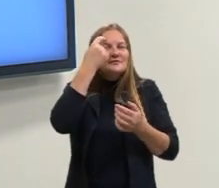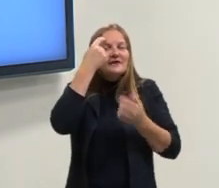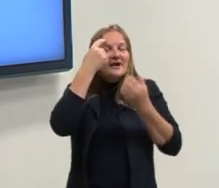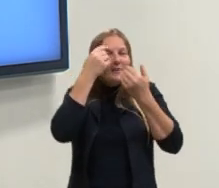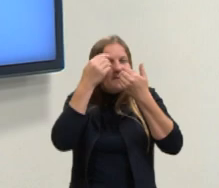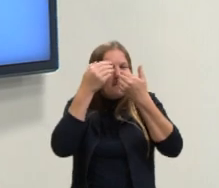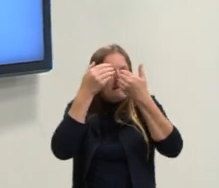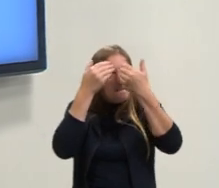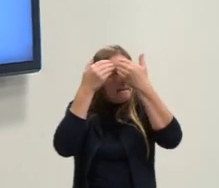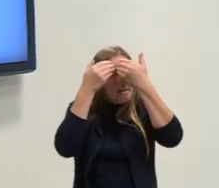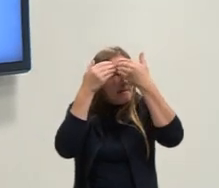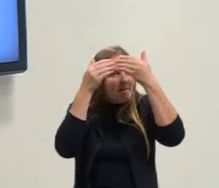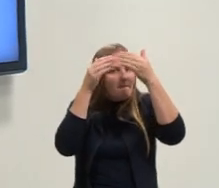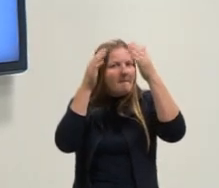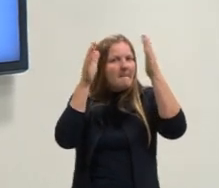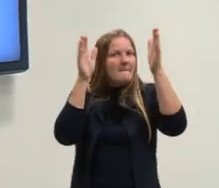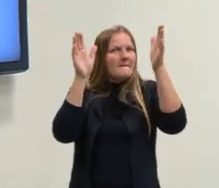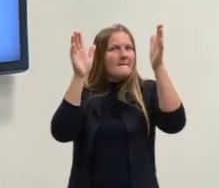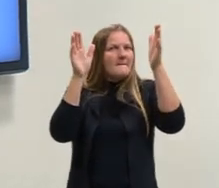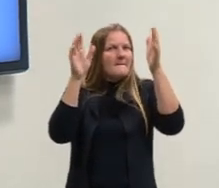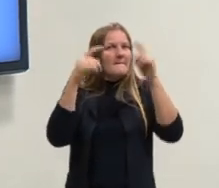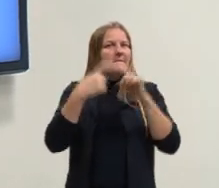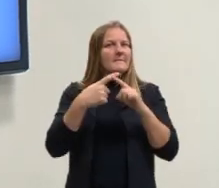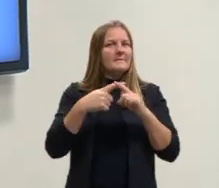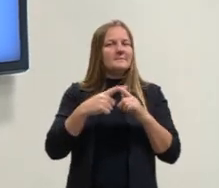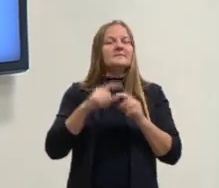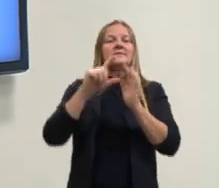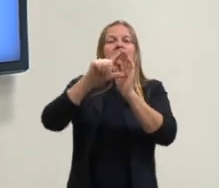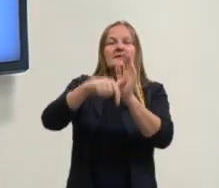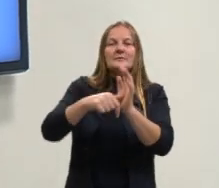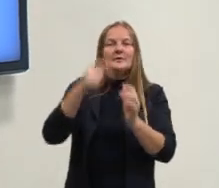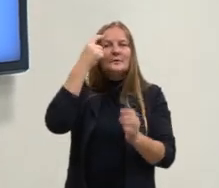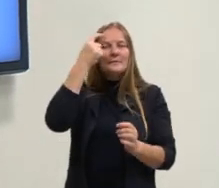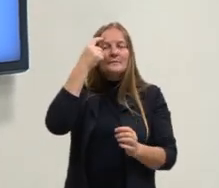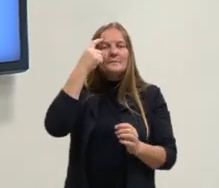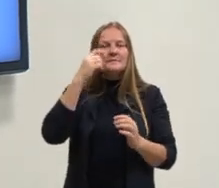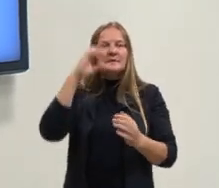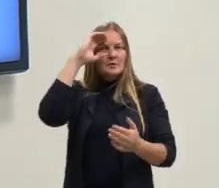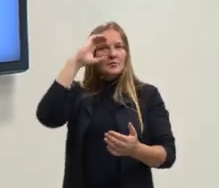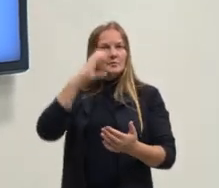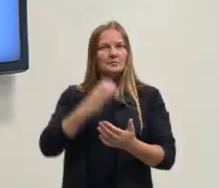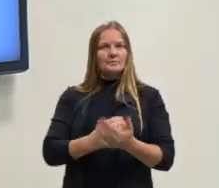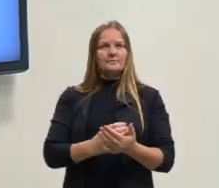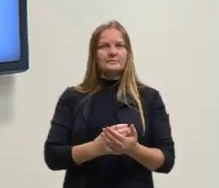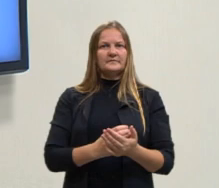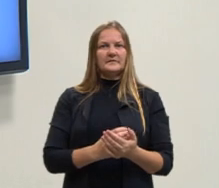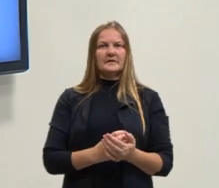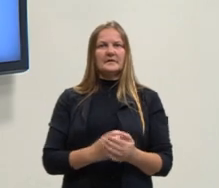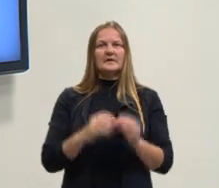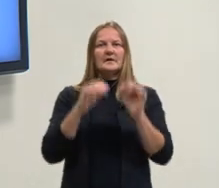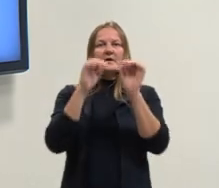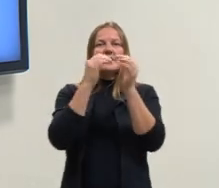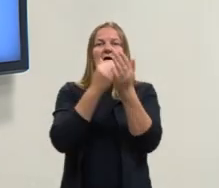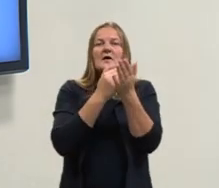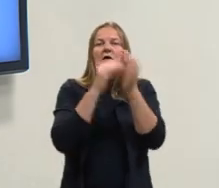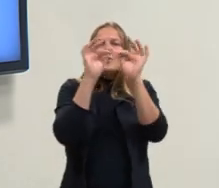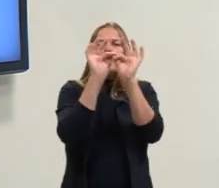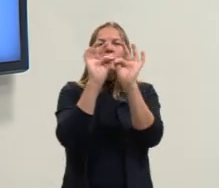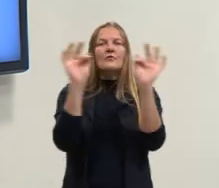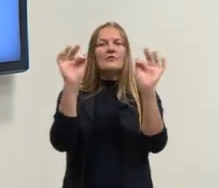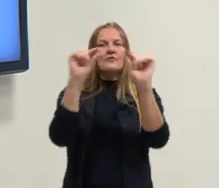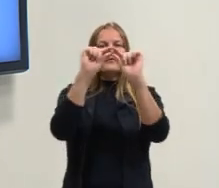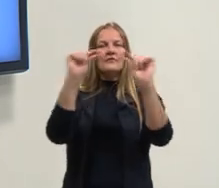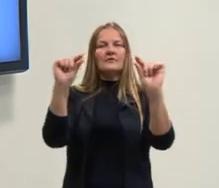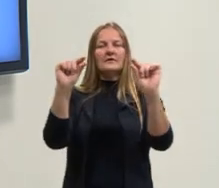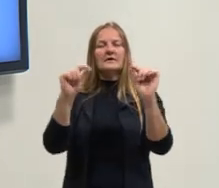né Aí eu preciso lá daquela de pensar na totalidade da tese né que eu tenho uma frase introdutória eu